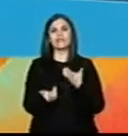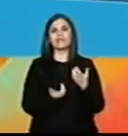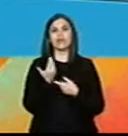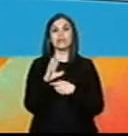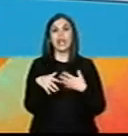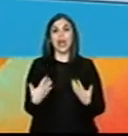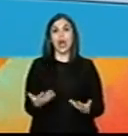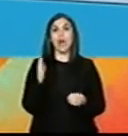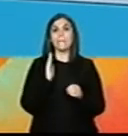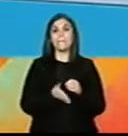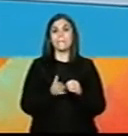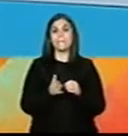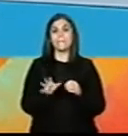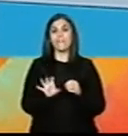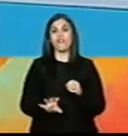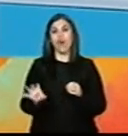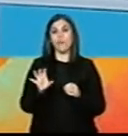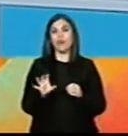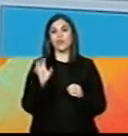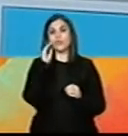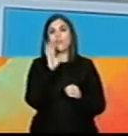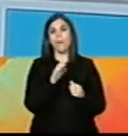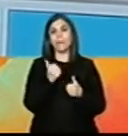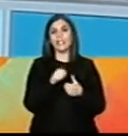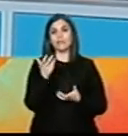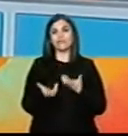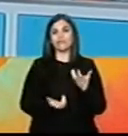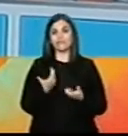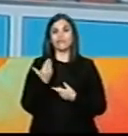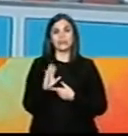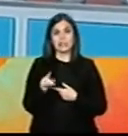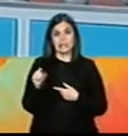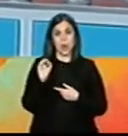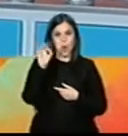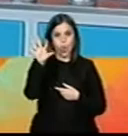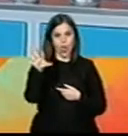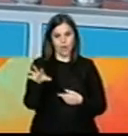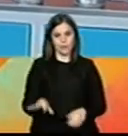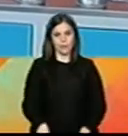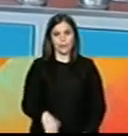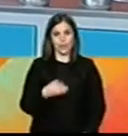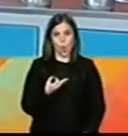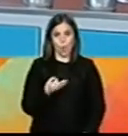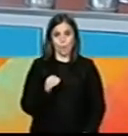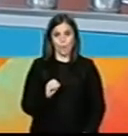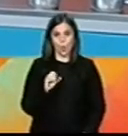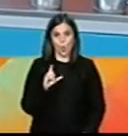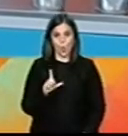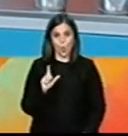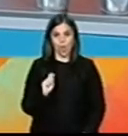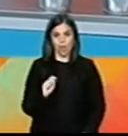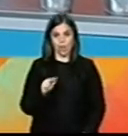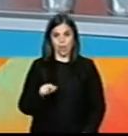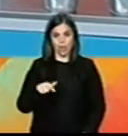para a batata frita da seguinte maneira. Nós temos aqui, ok? Temos aqui a polenta, que é exatamente aquela do